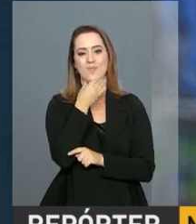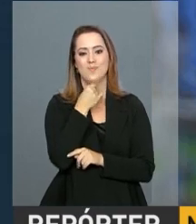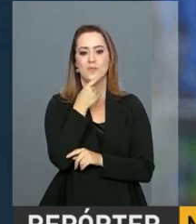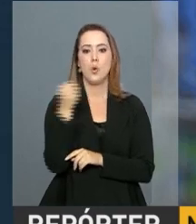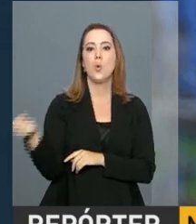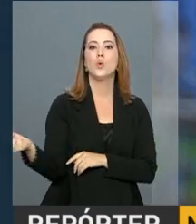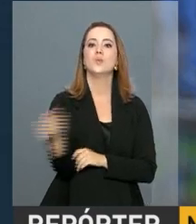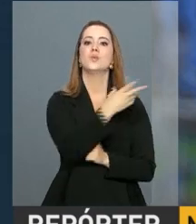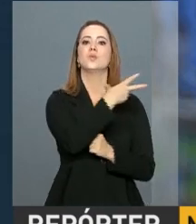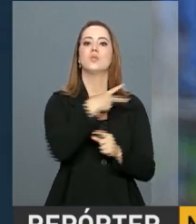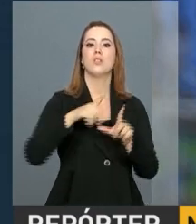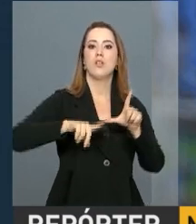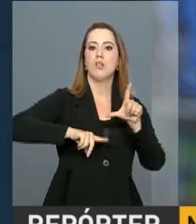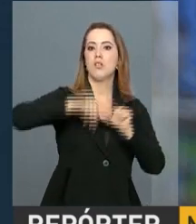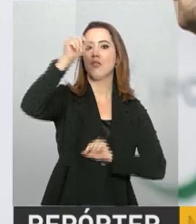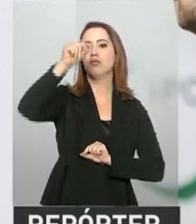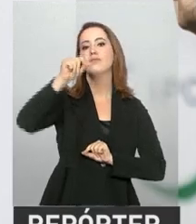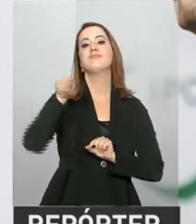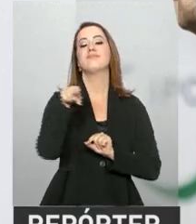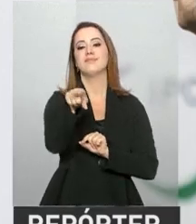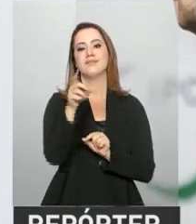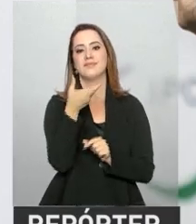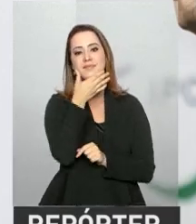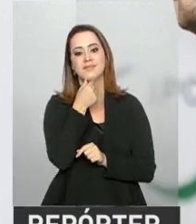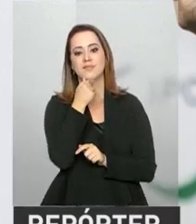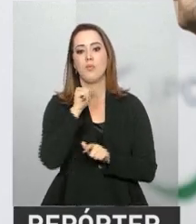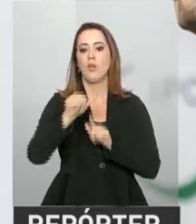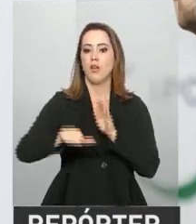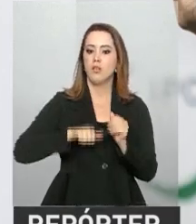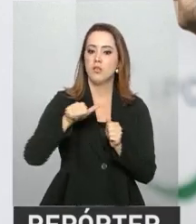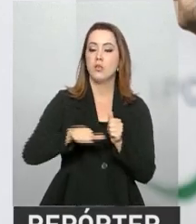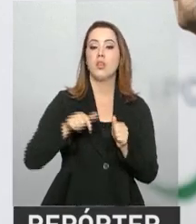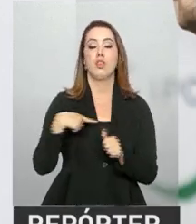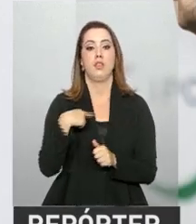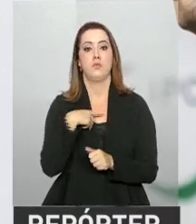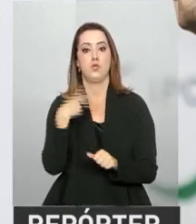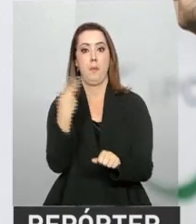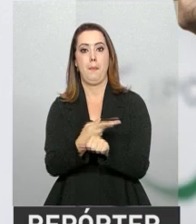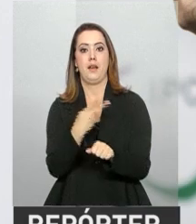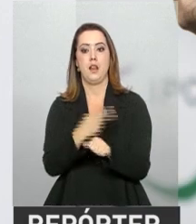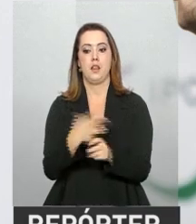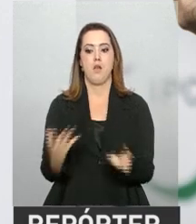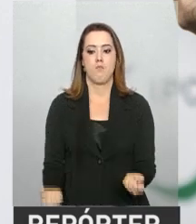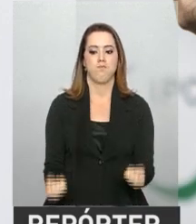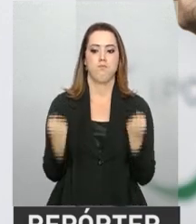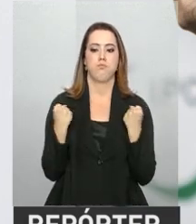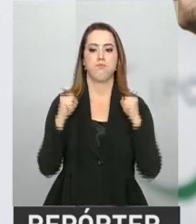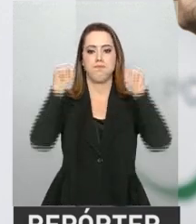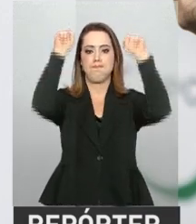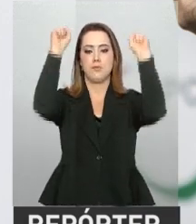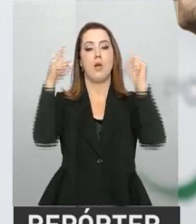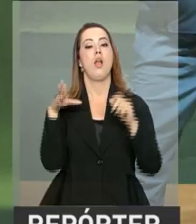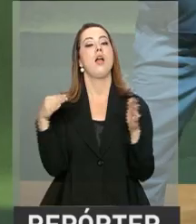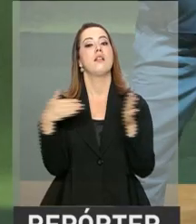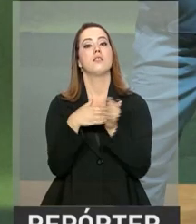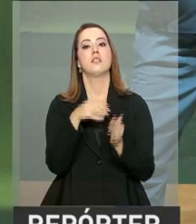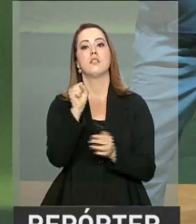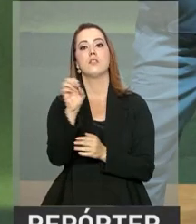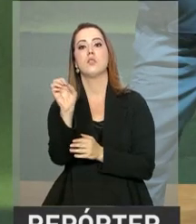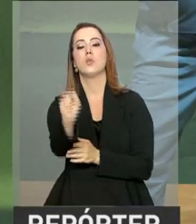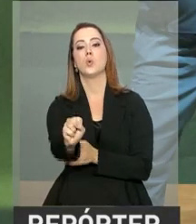novo recorde para a modalidade. Fomos ainda prata no levantamento de peso masculino até 88